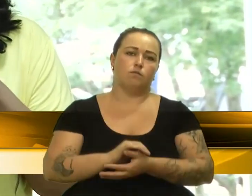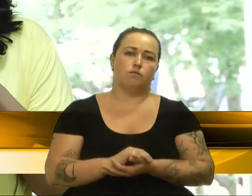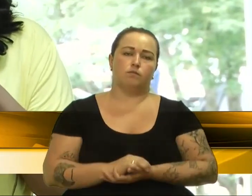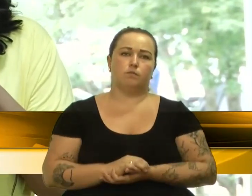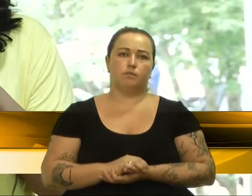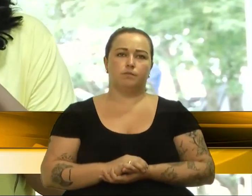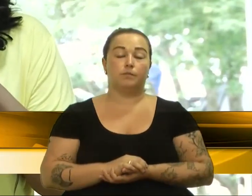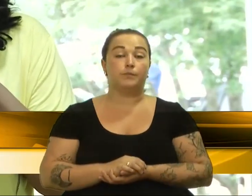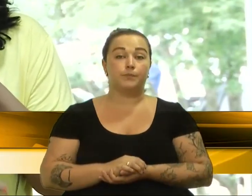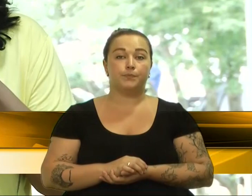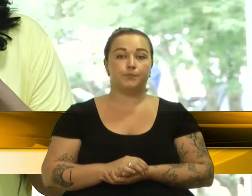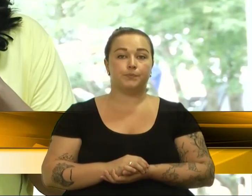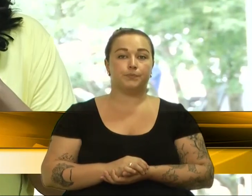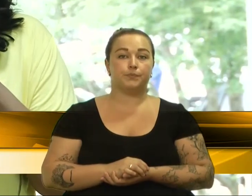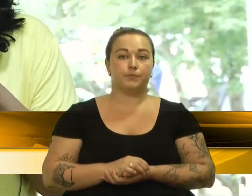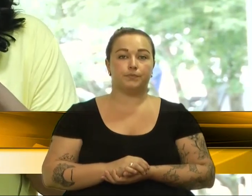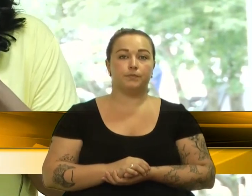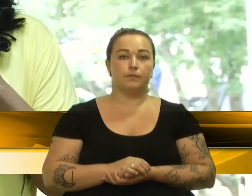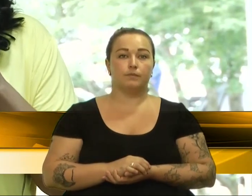licitação de volta,